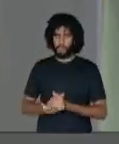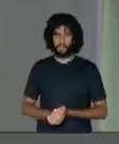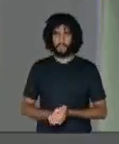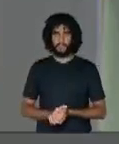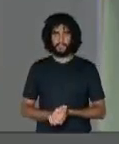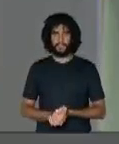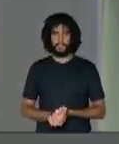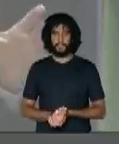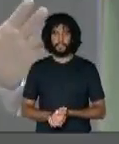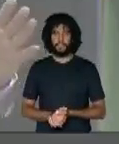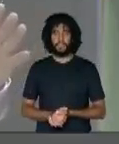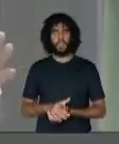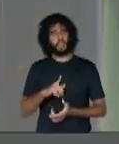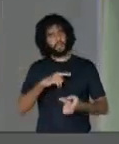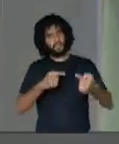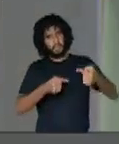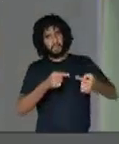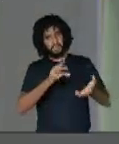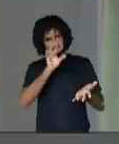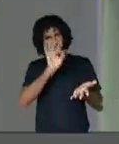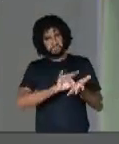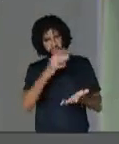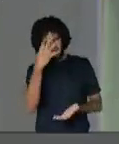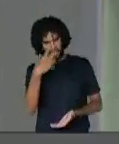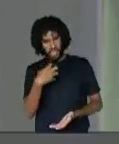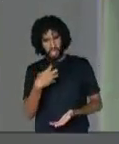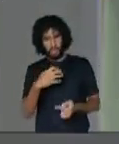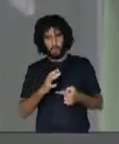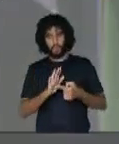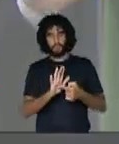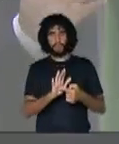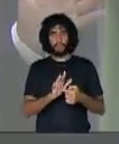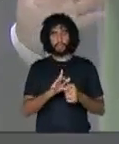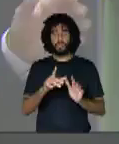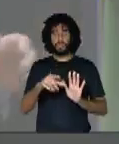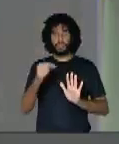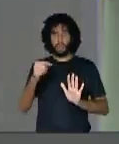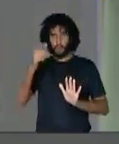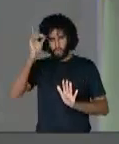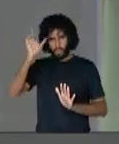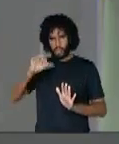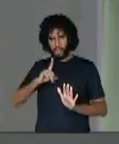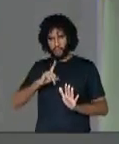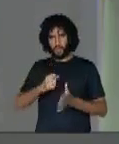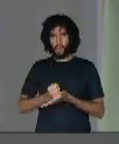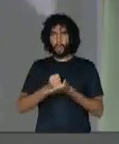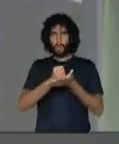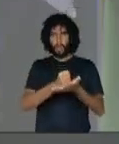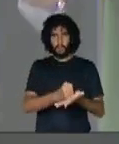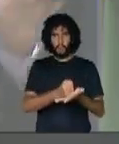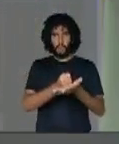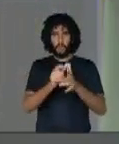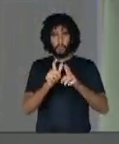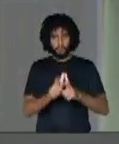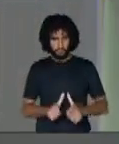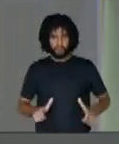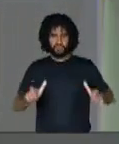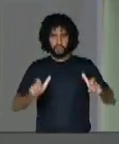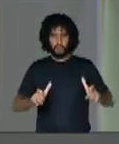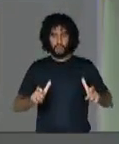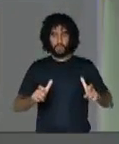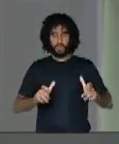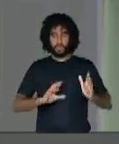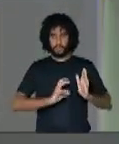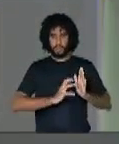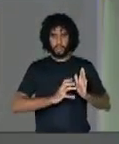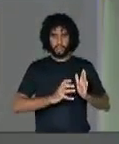esse debate de modo muito franco, apresentando um destaque que ontem teve aqui o apoio da grande maioria dos